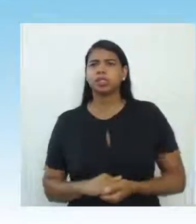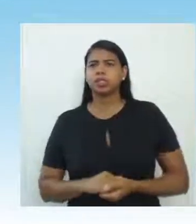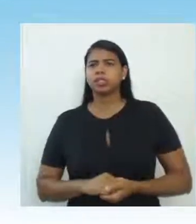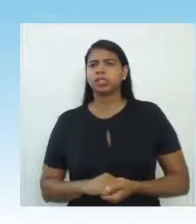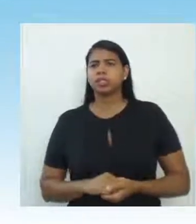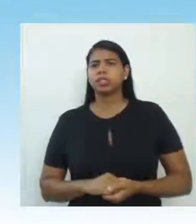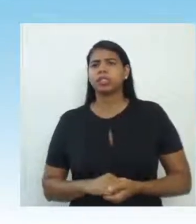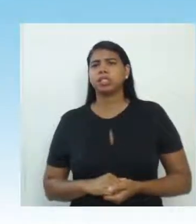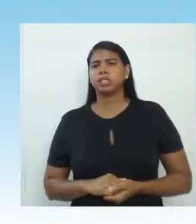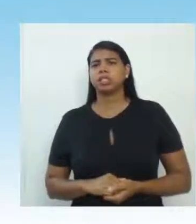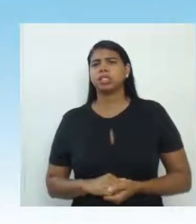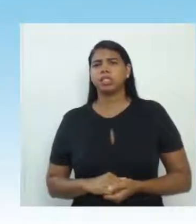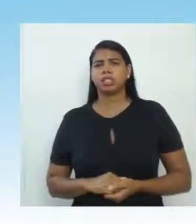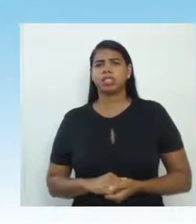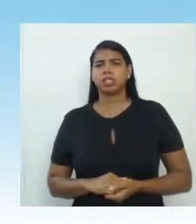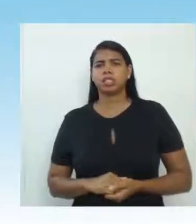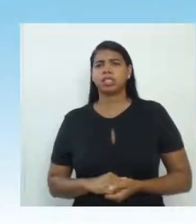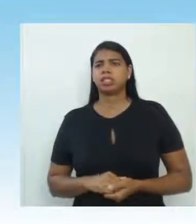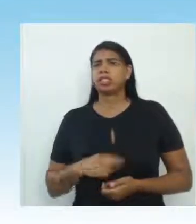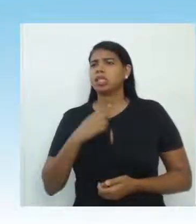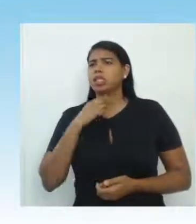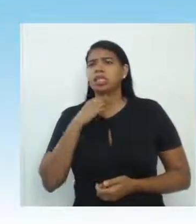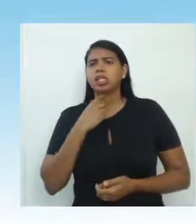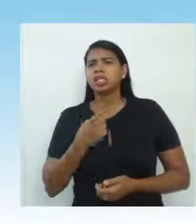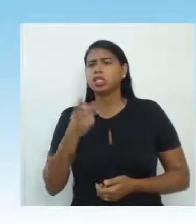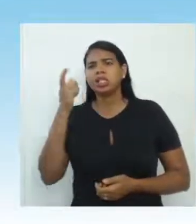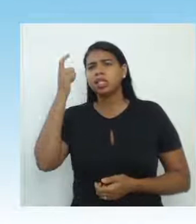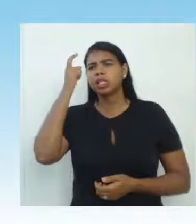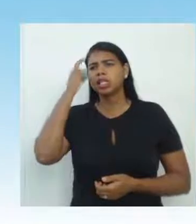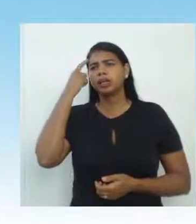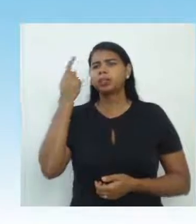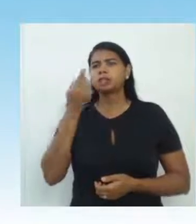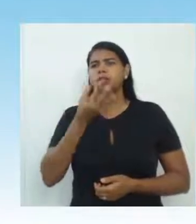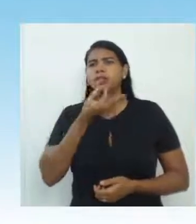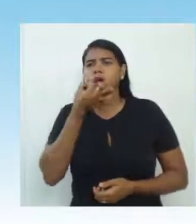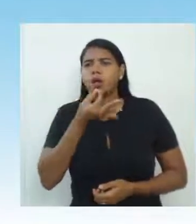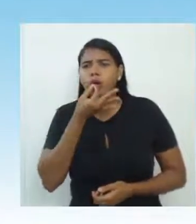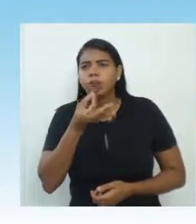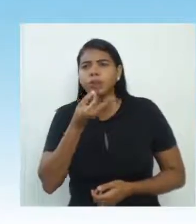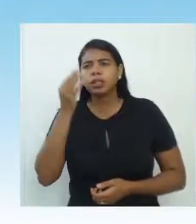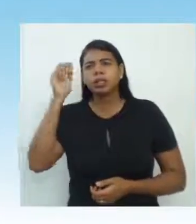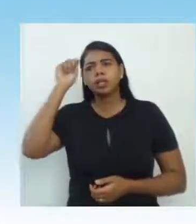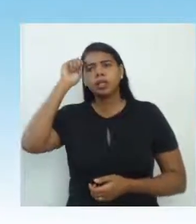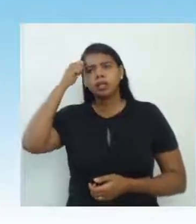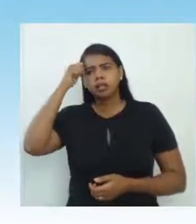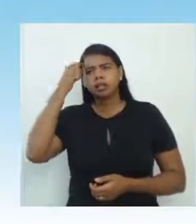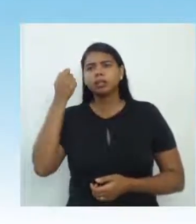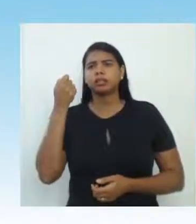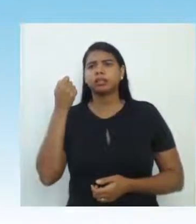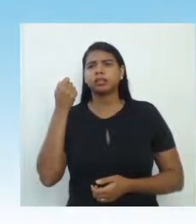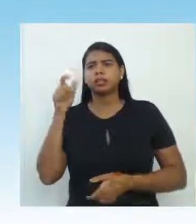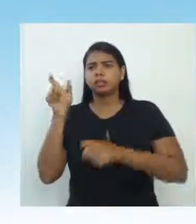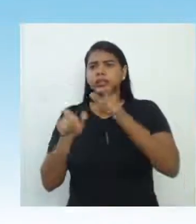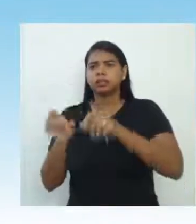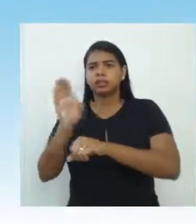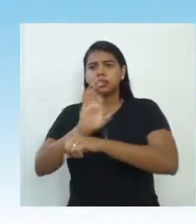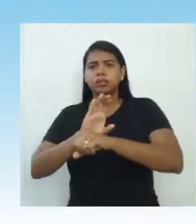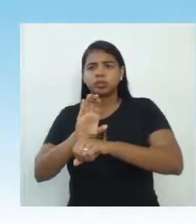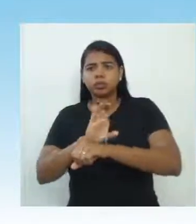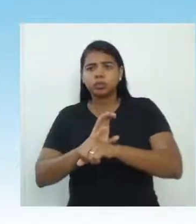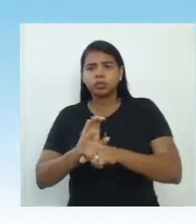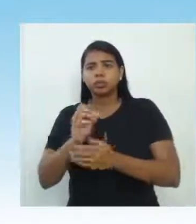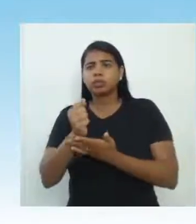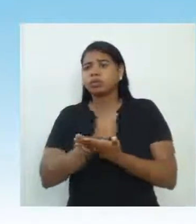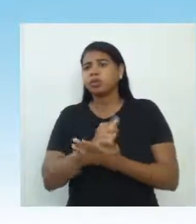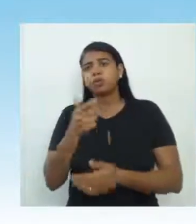tenho, ninguém tem direito de ter um pensamento, uma opinião racista? Né, pela Constituição Federal e pelo Código